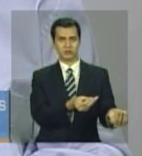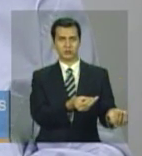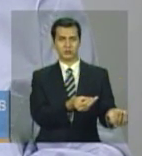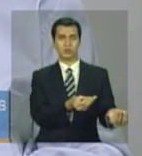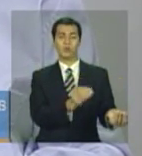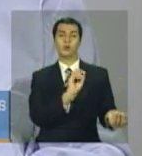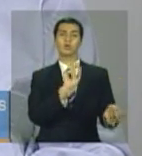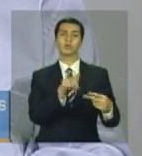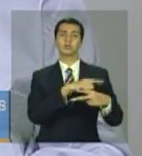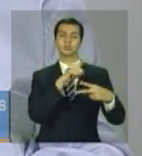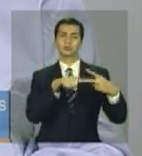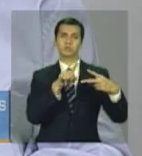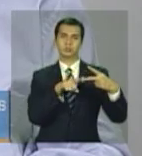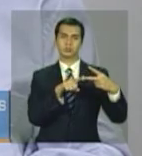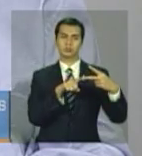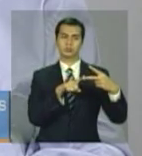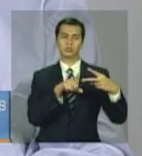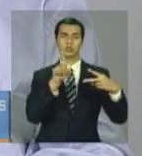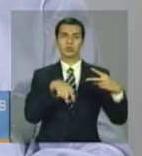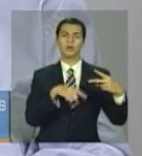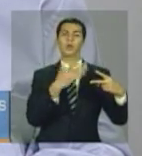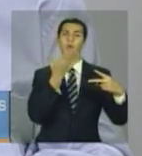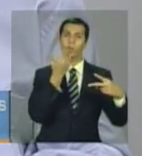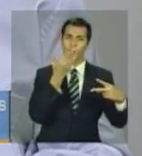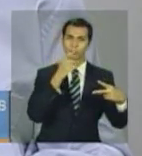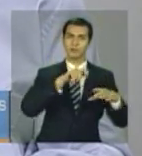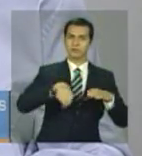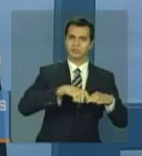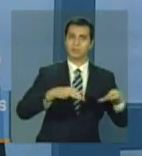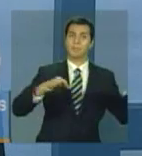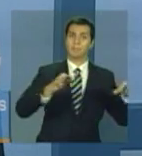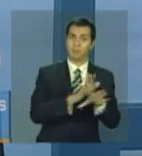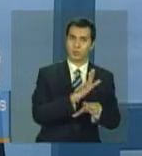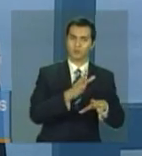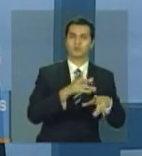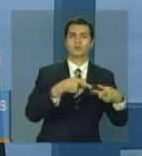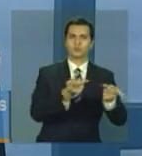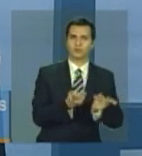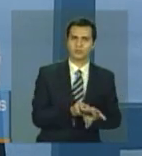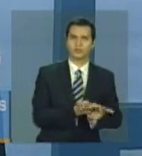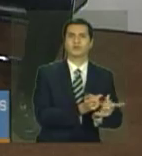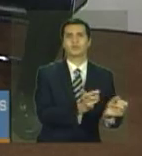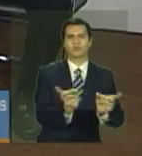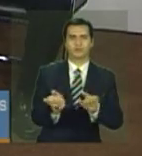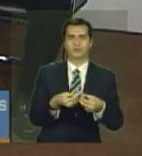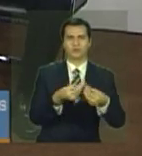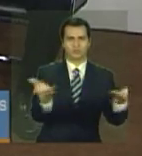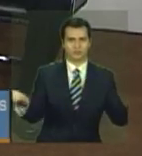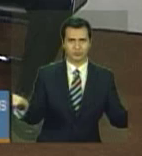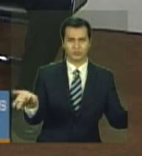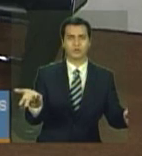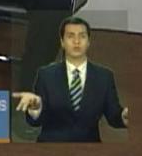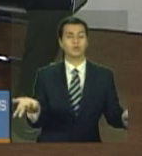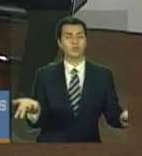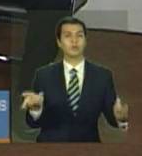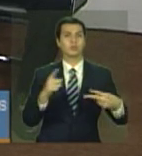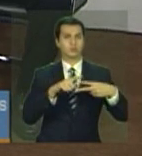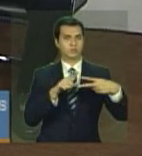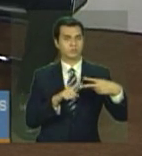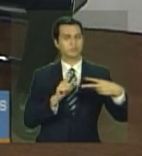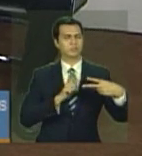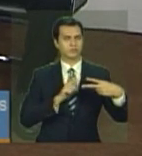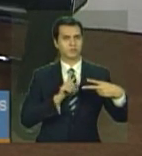ou na cozinha, né? E o restaurante e a cozinha que oferece a refeição pronta para aquele usuário, né? E assim, ainda da característica desse equipamento,